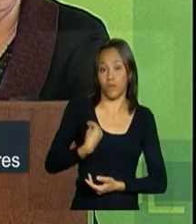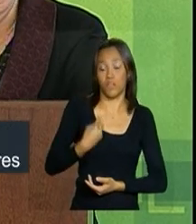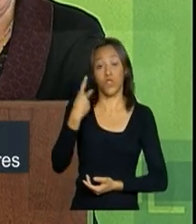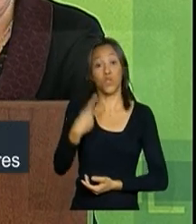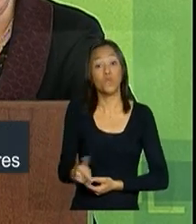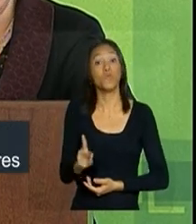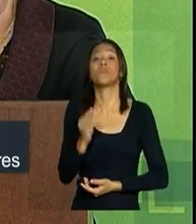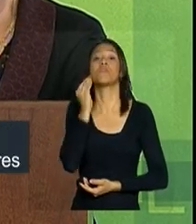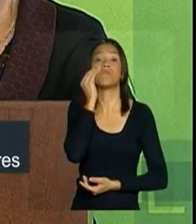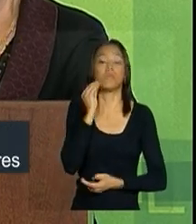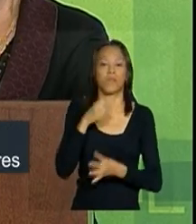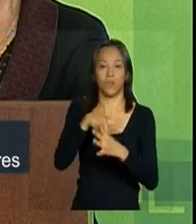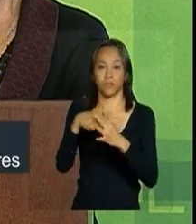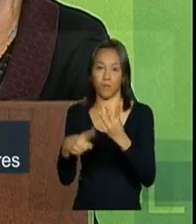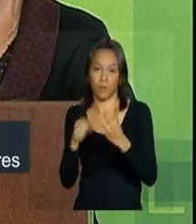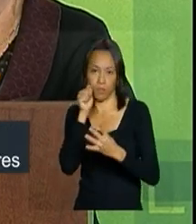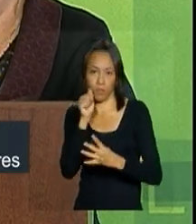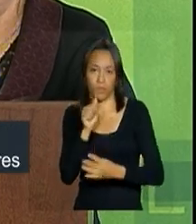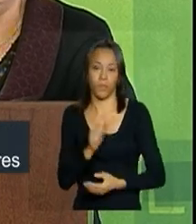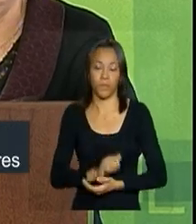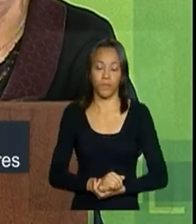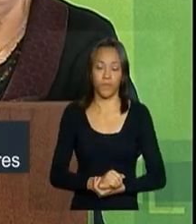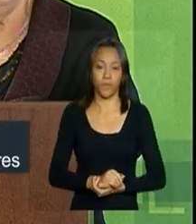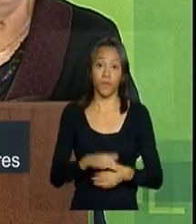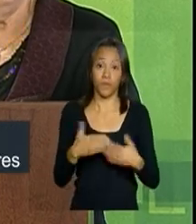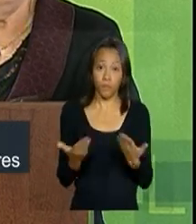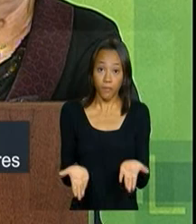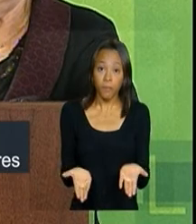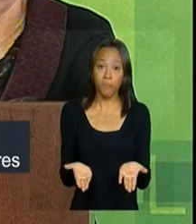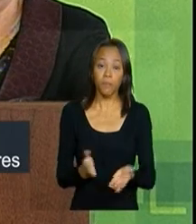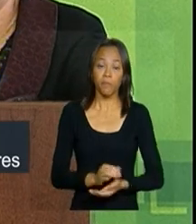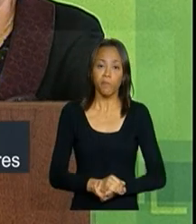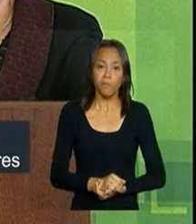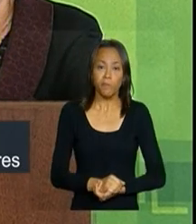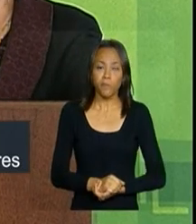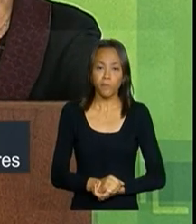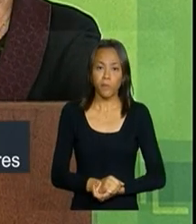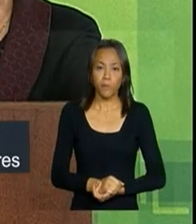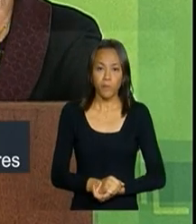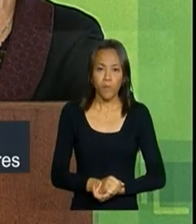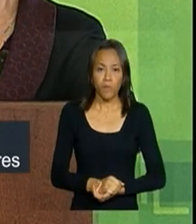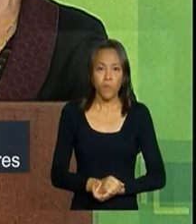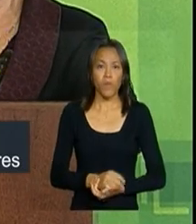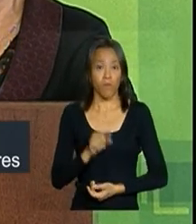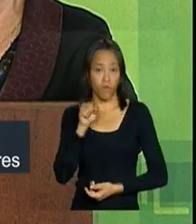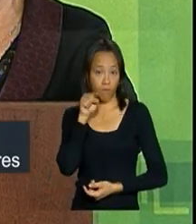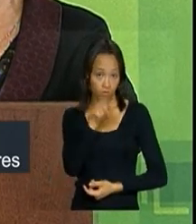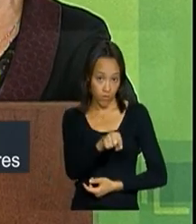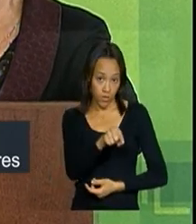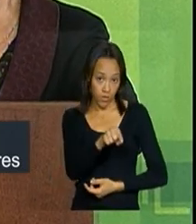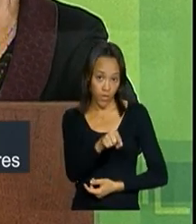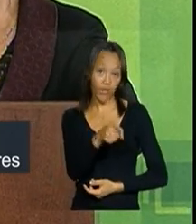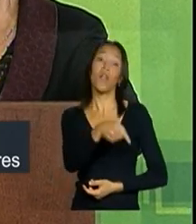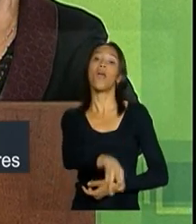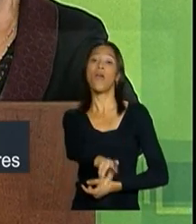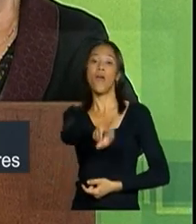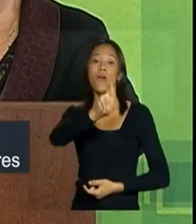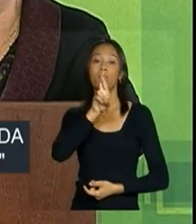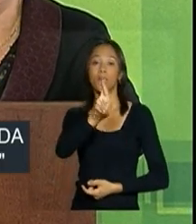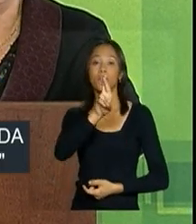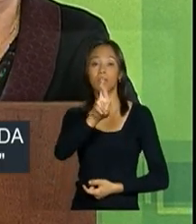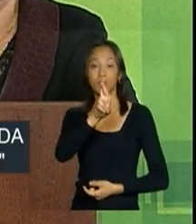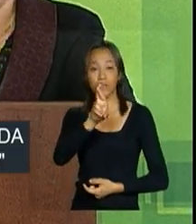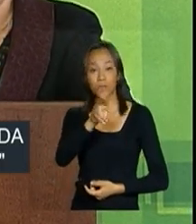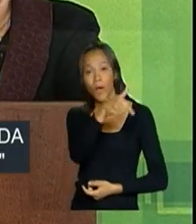as suas vidas né então é você representando